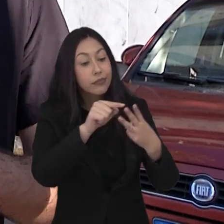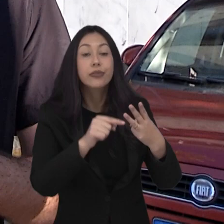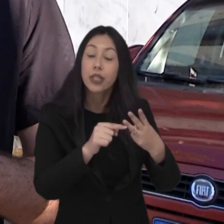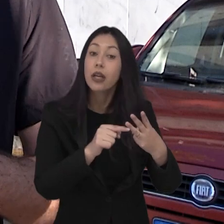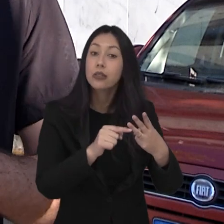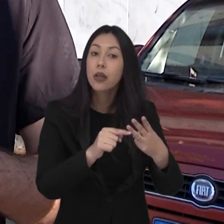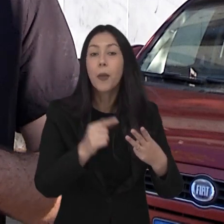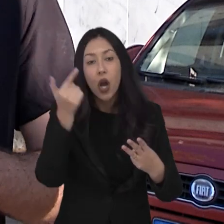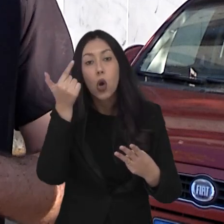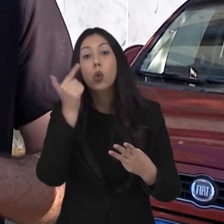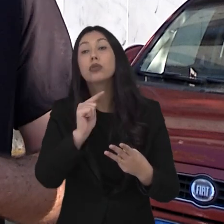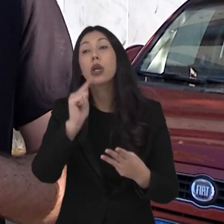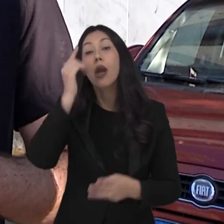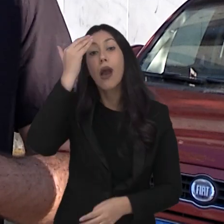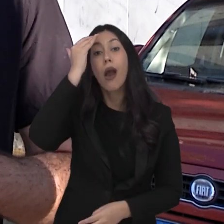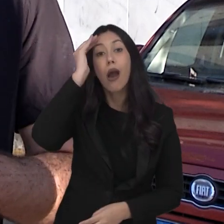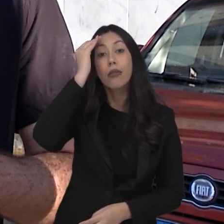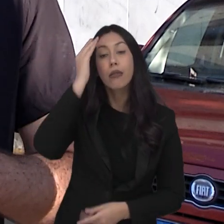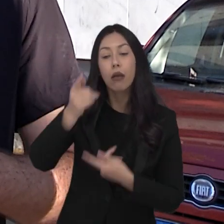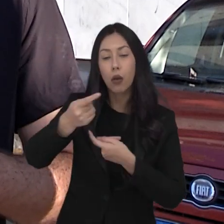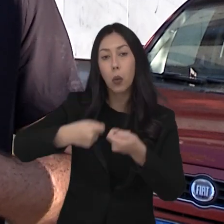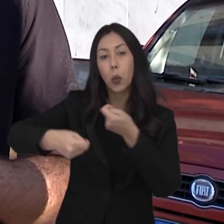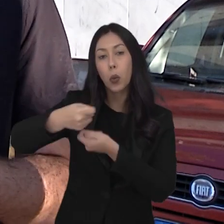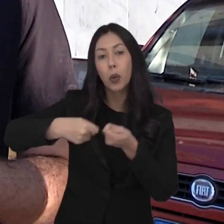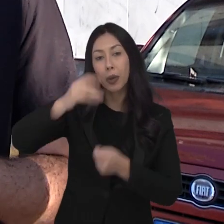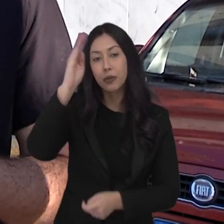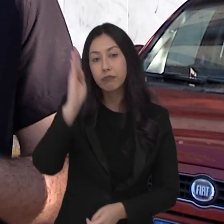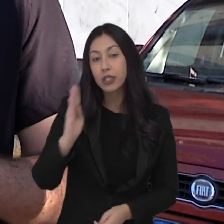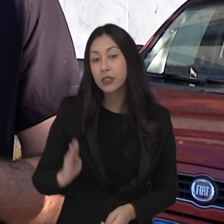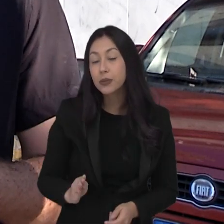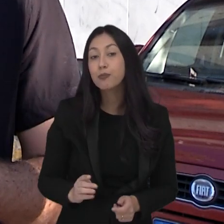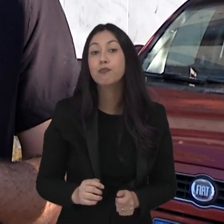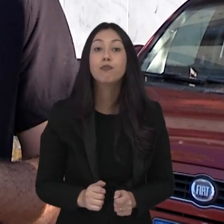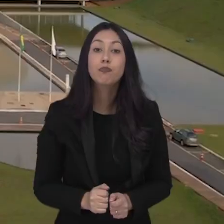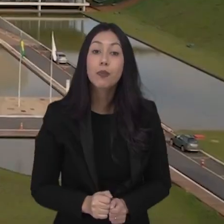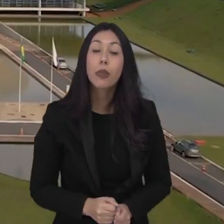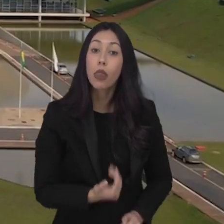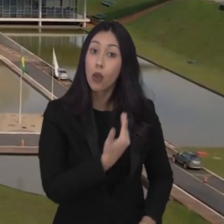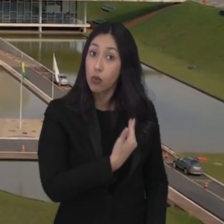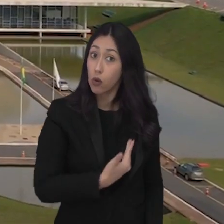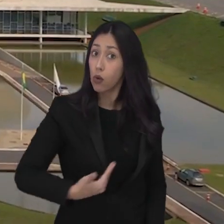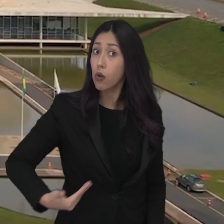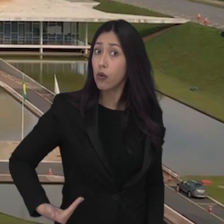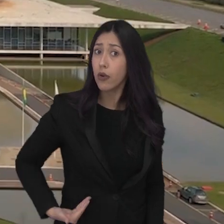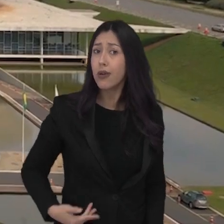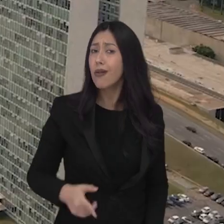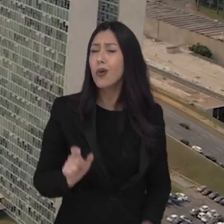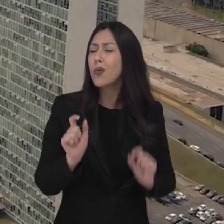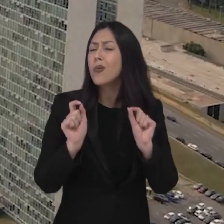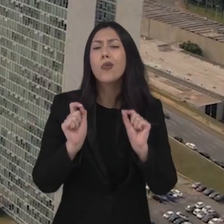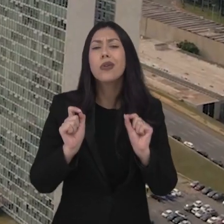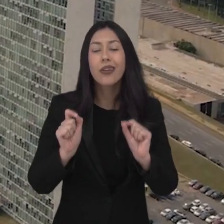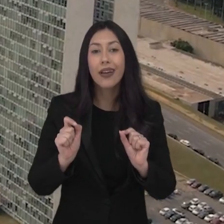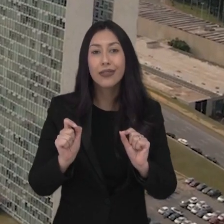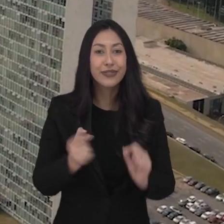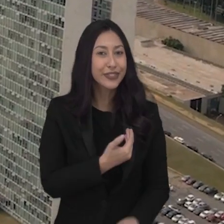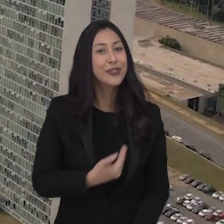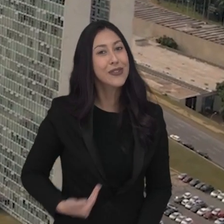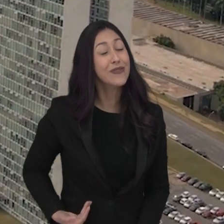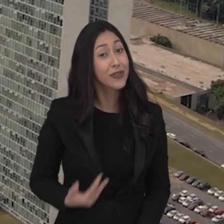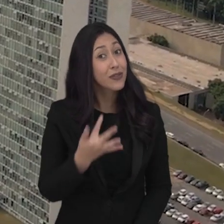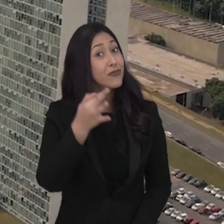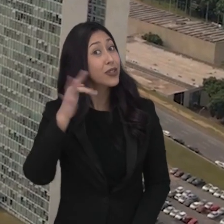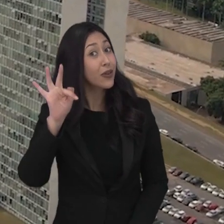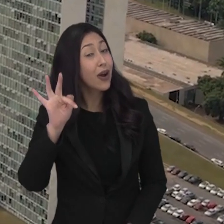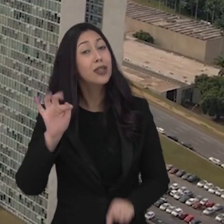é importante para compreender um pouco mais sobre a economia do país. O governo central nada mais é do que o